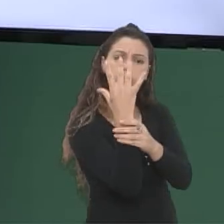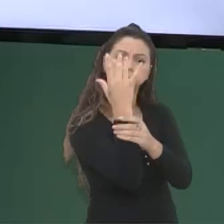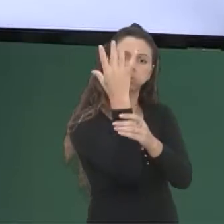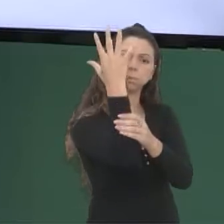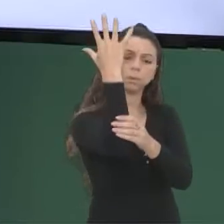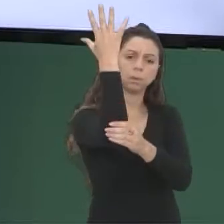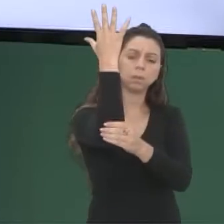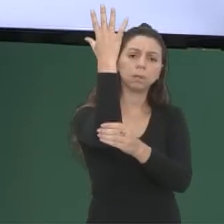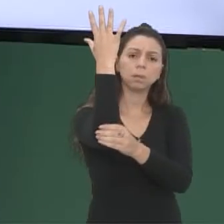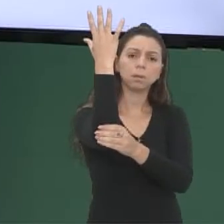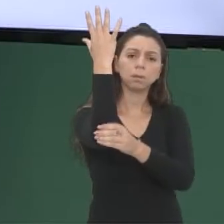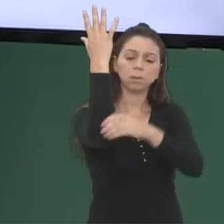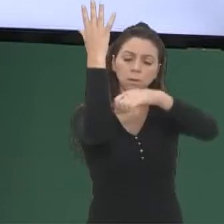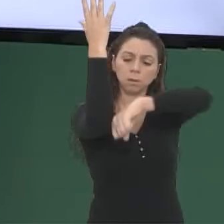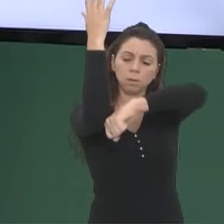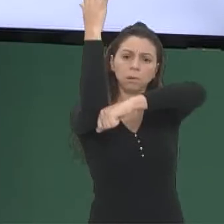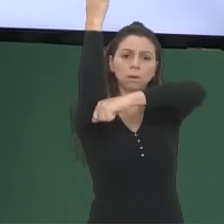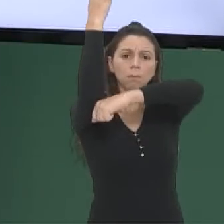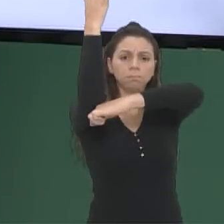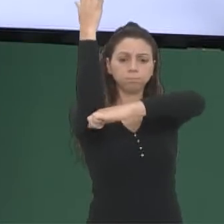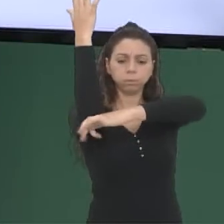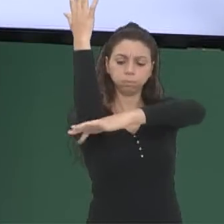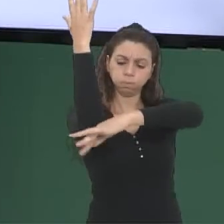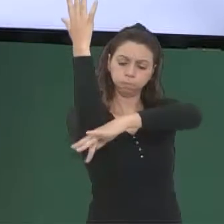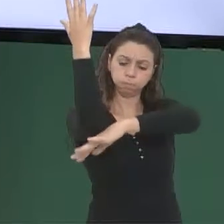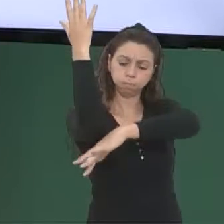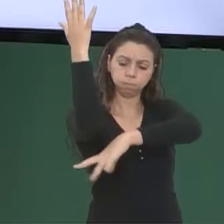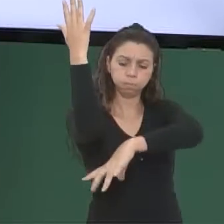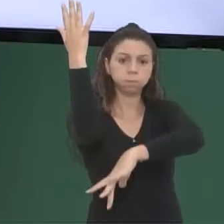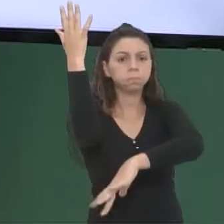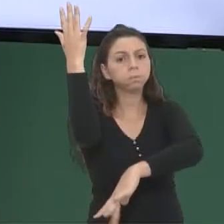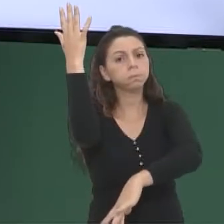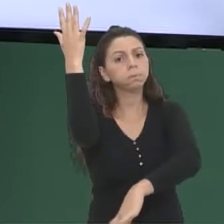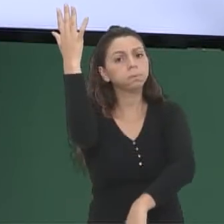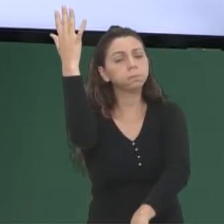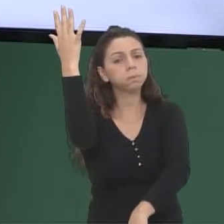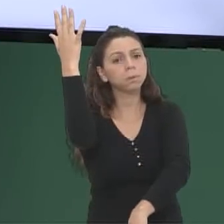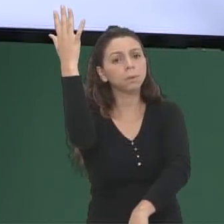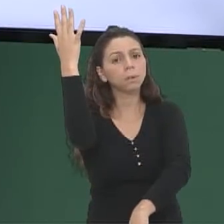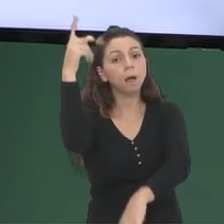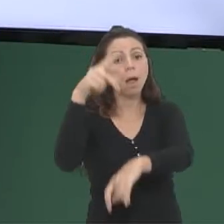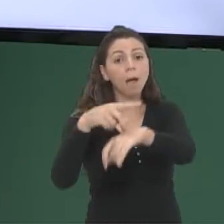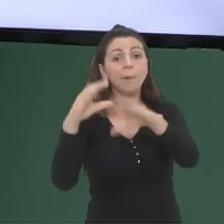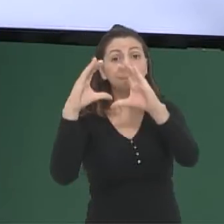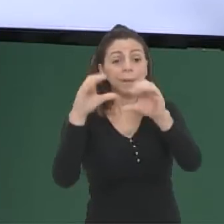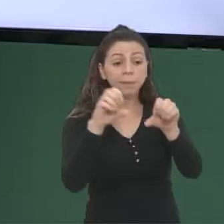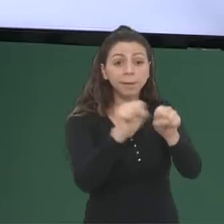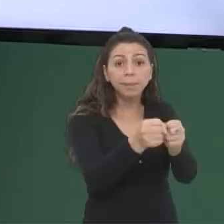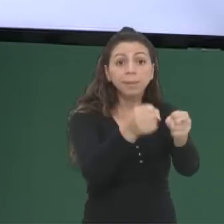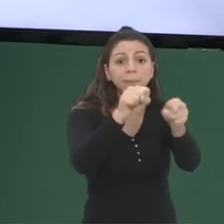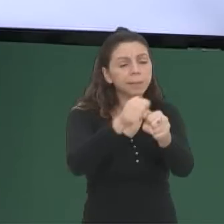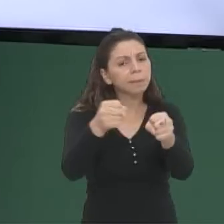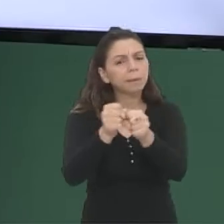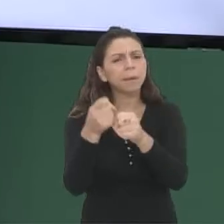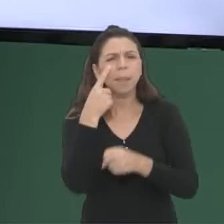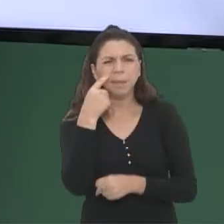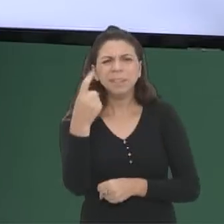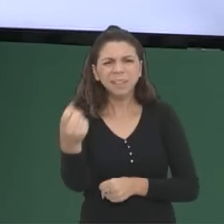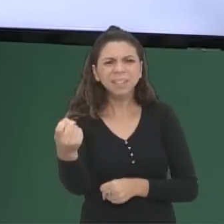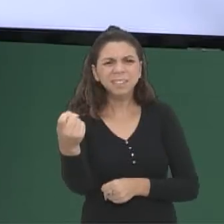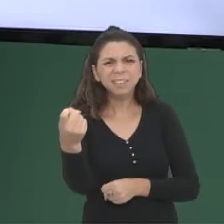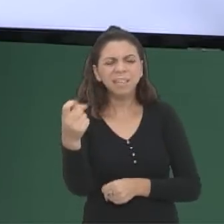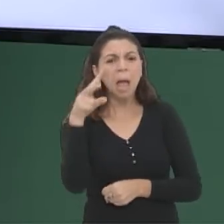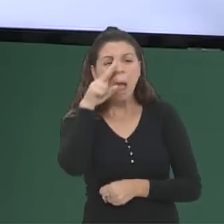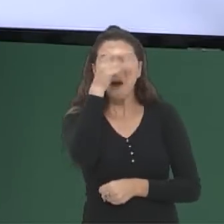elas empurram, elas quebram essa rocha em pedaços menores. Olha que interessante a força